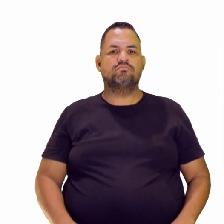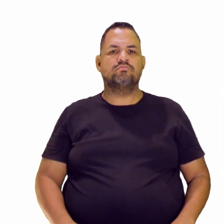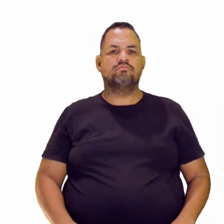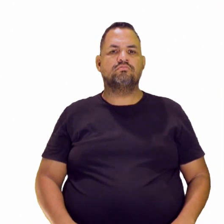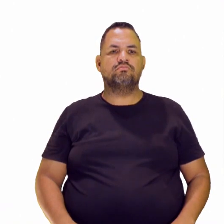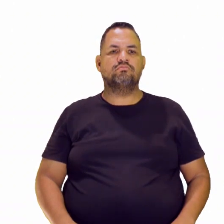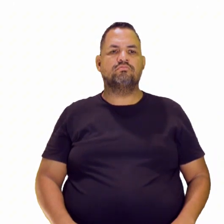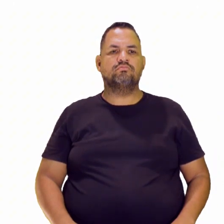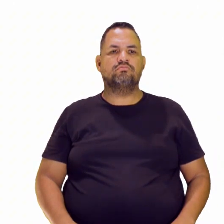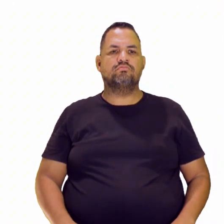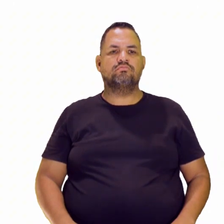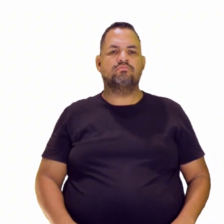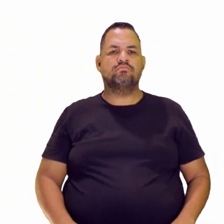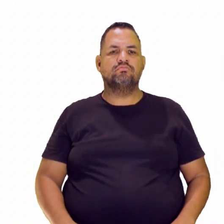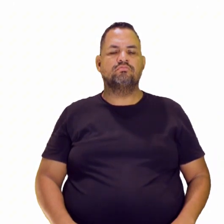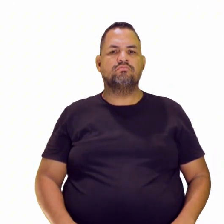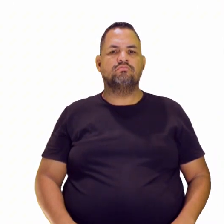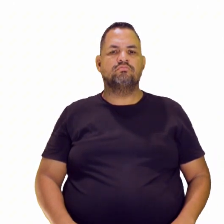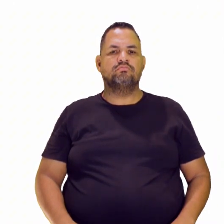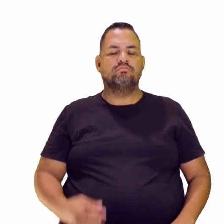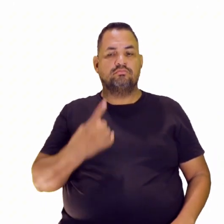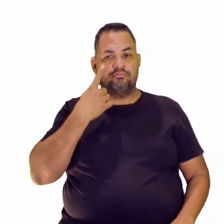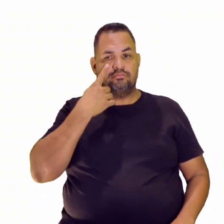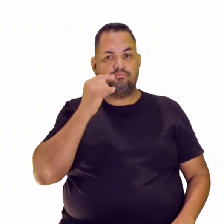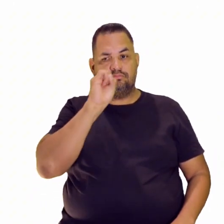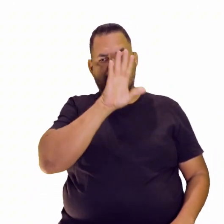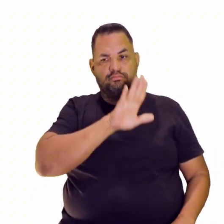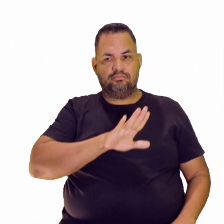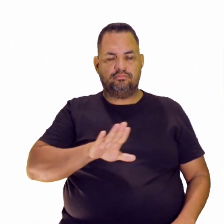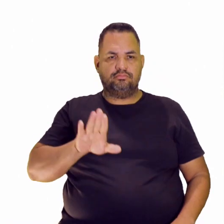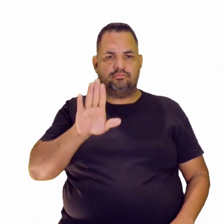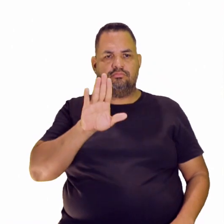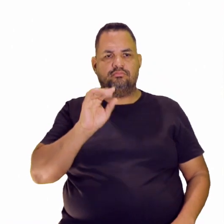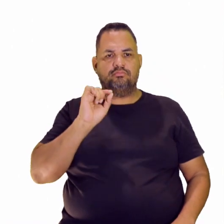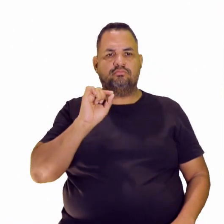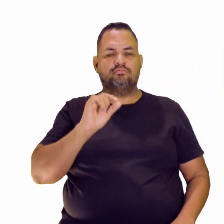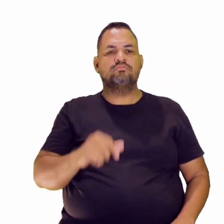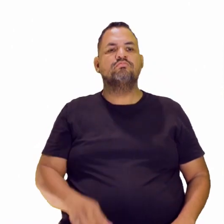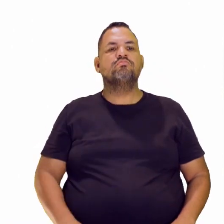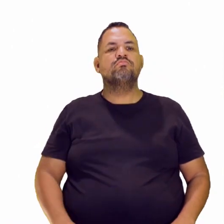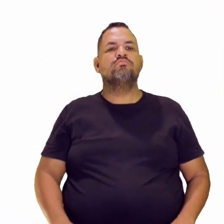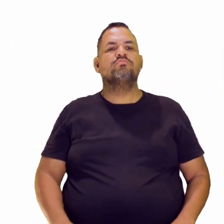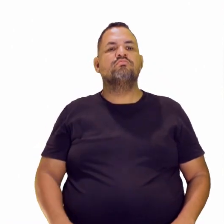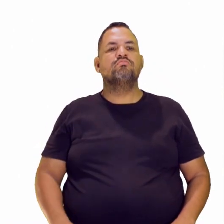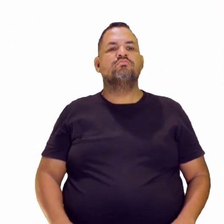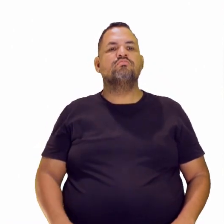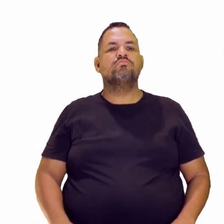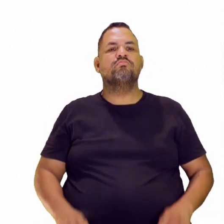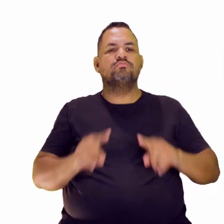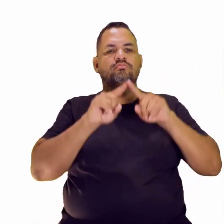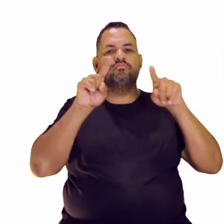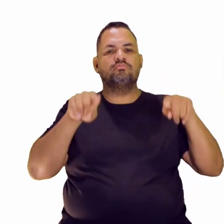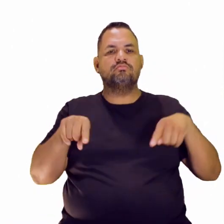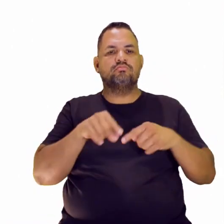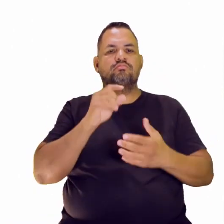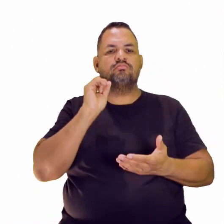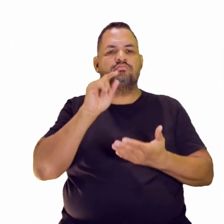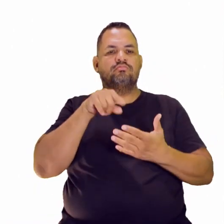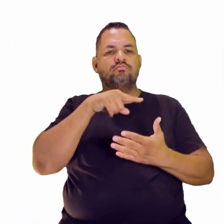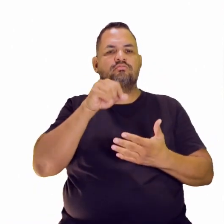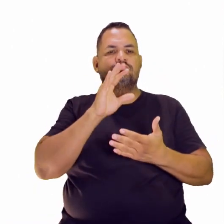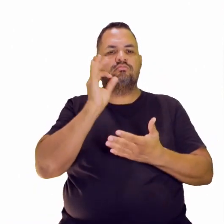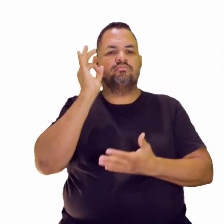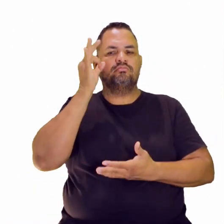a imagem e, no que se refere a esta obra, marque a